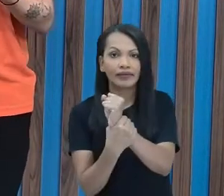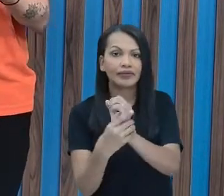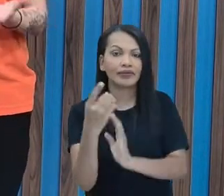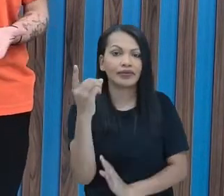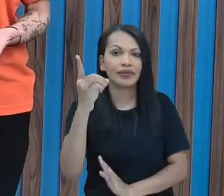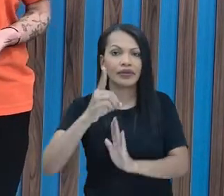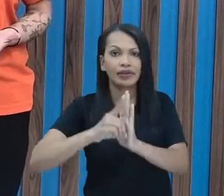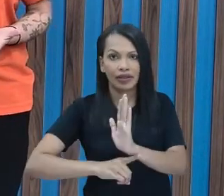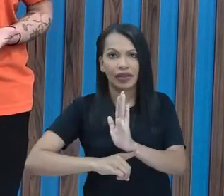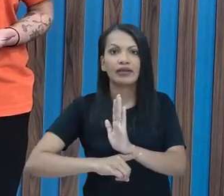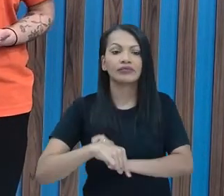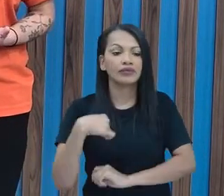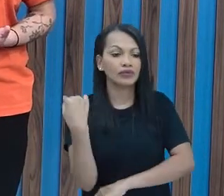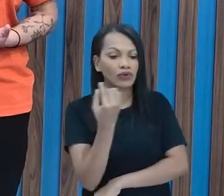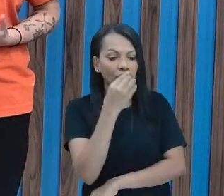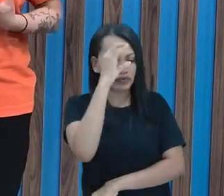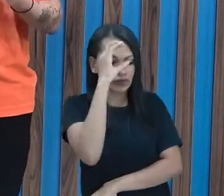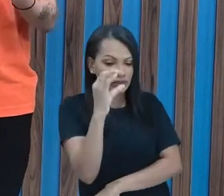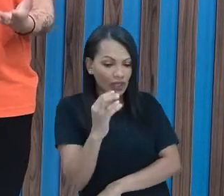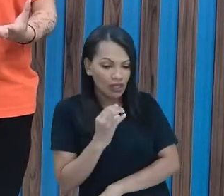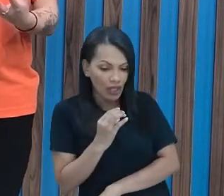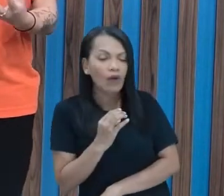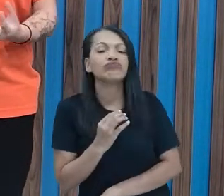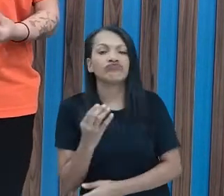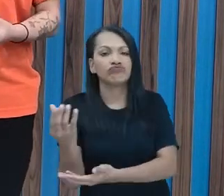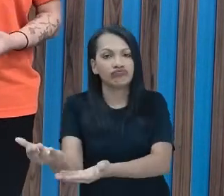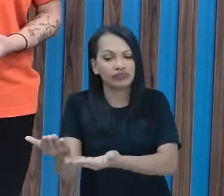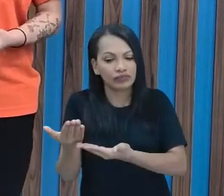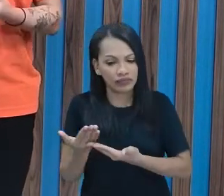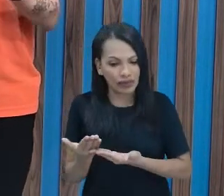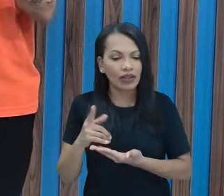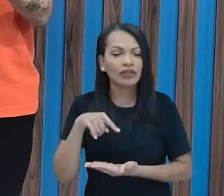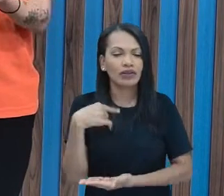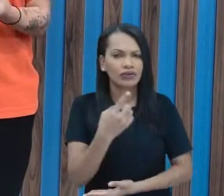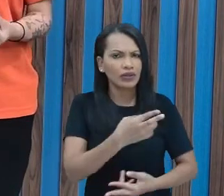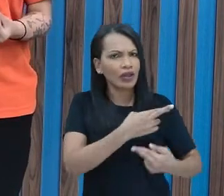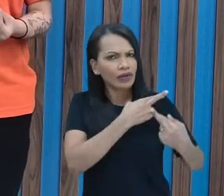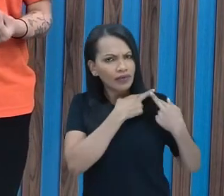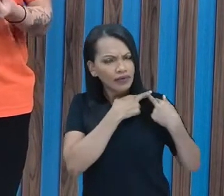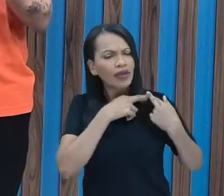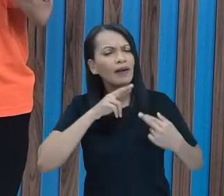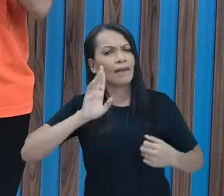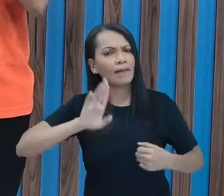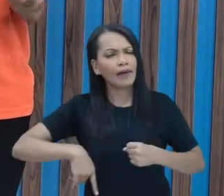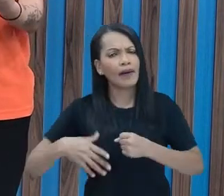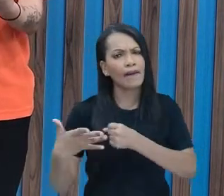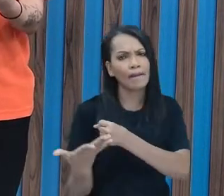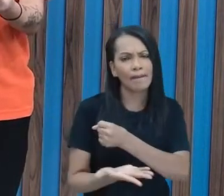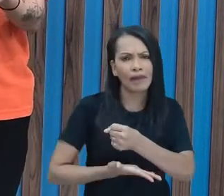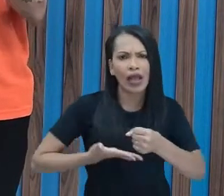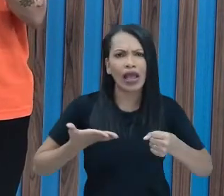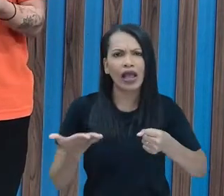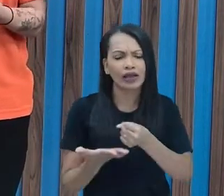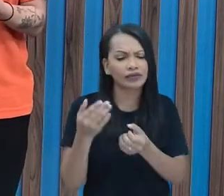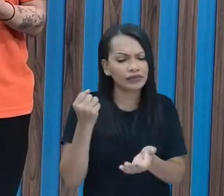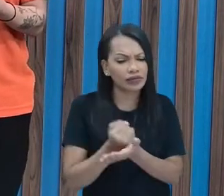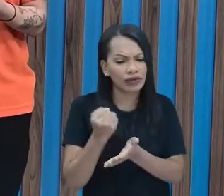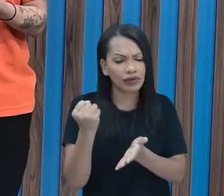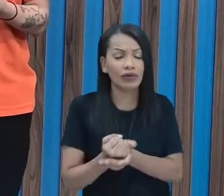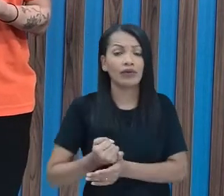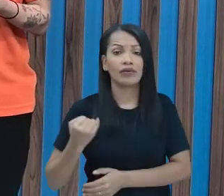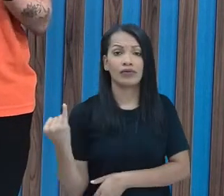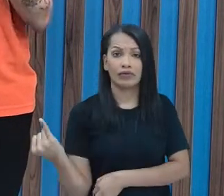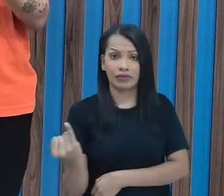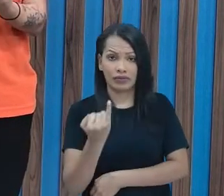do exercício de cidadania para o cidadão, utiliza ela como elemento básico, né? Documento